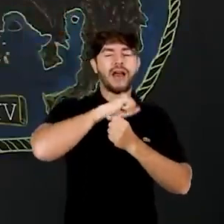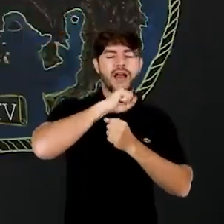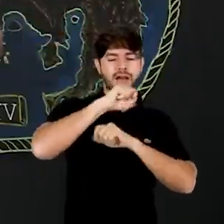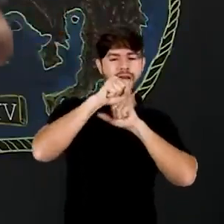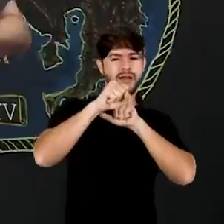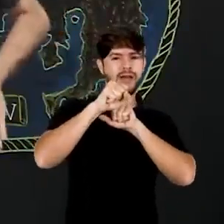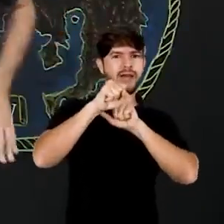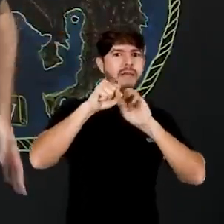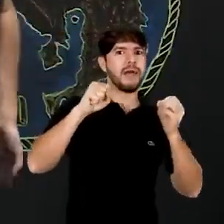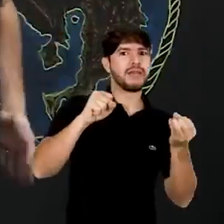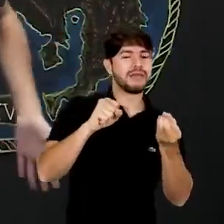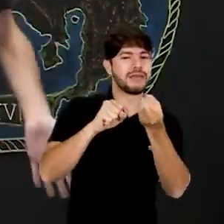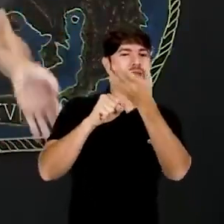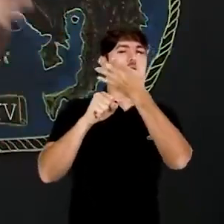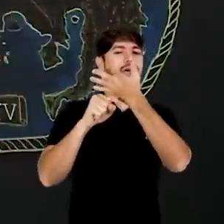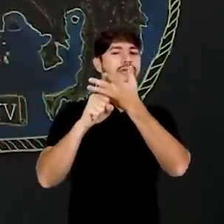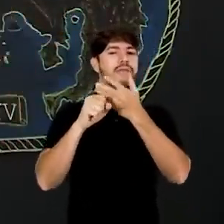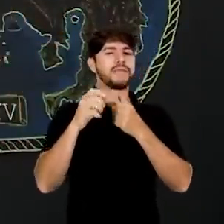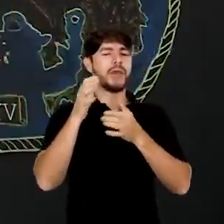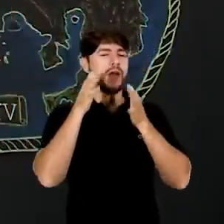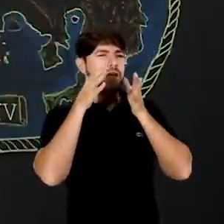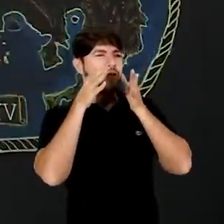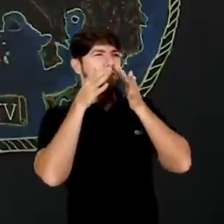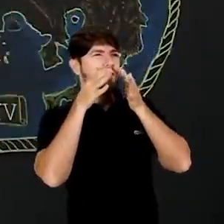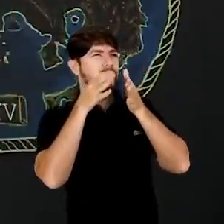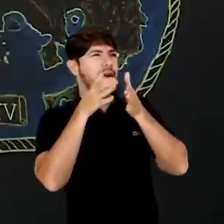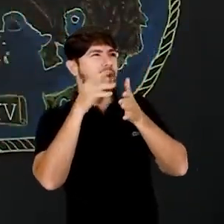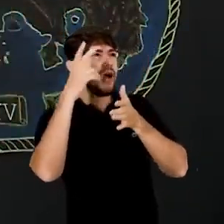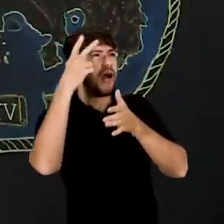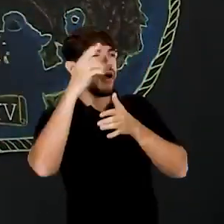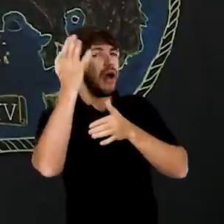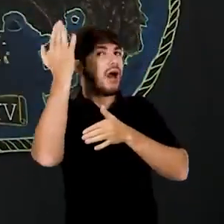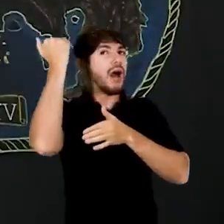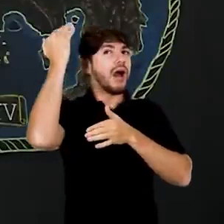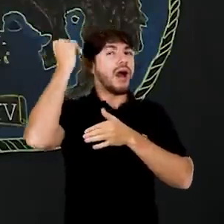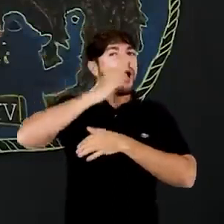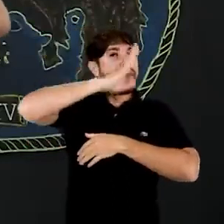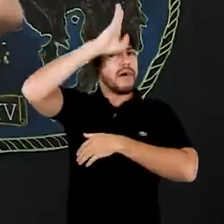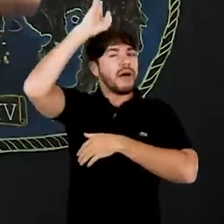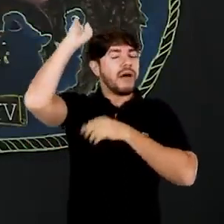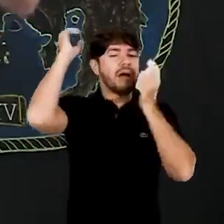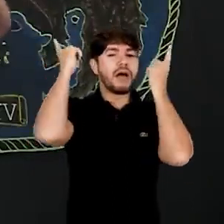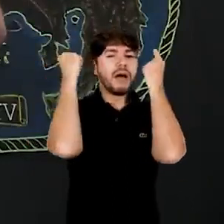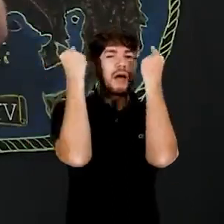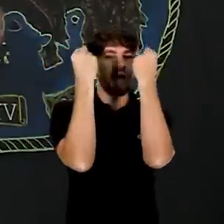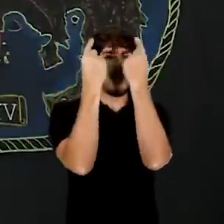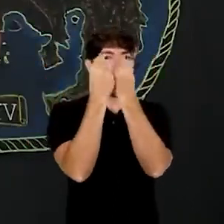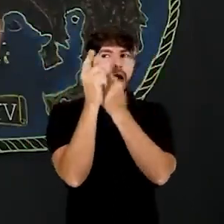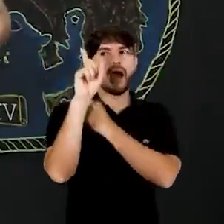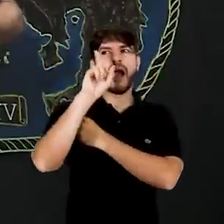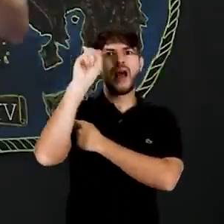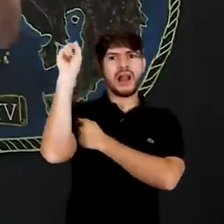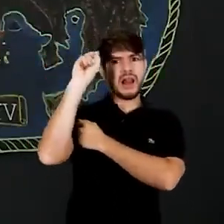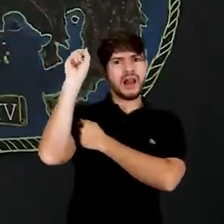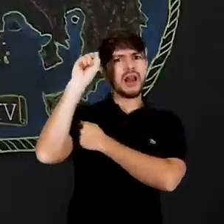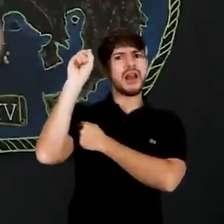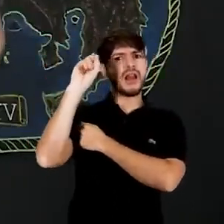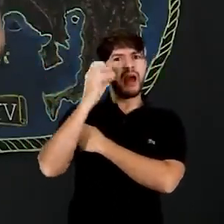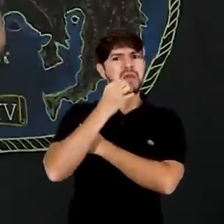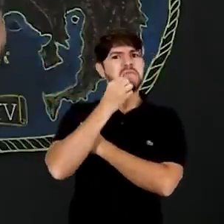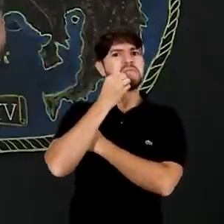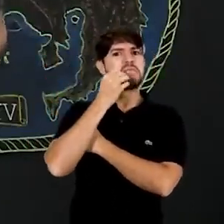clássica. Vamos entender isso melhor. Eles olhavam para o passado, lá para a Grécia e para Roma, e achavam que lá que estavam os